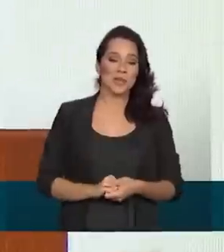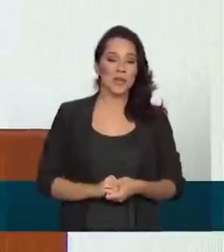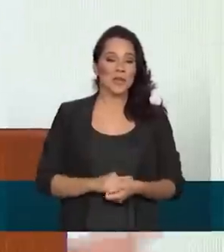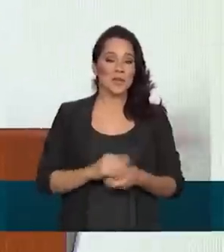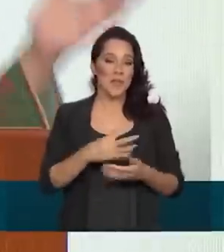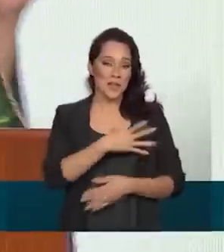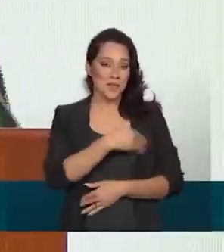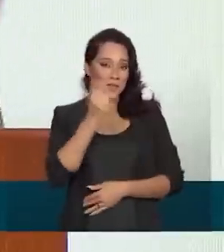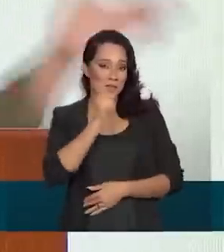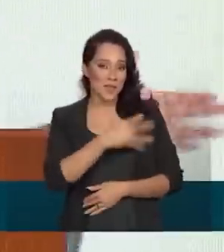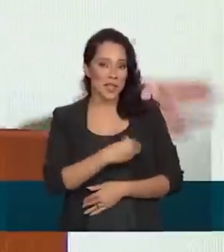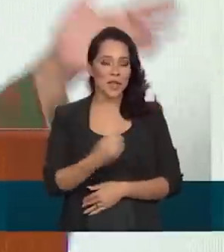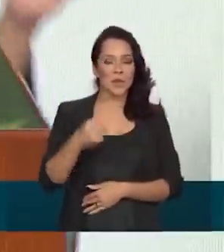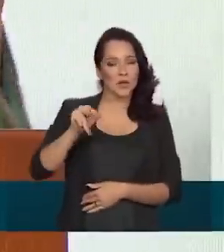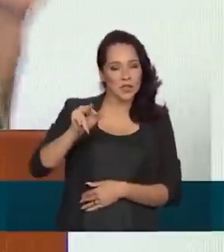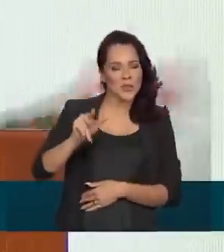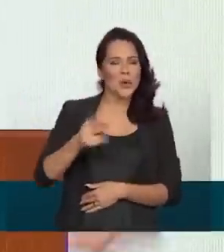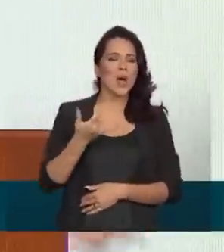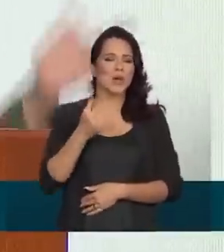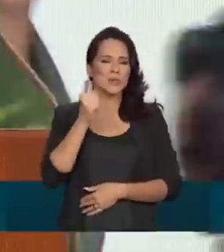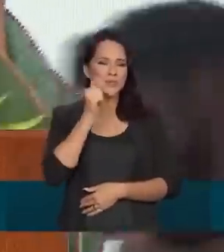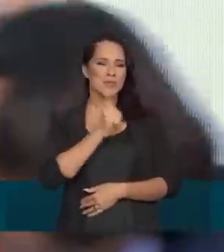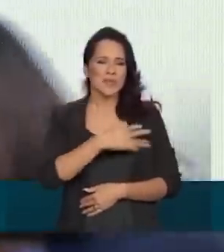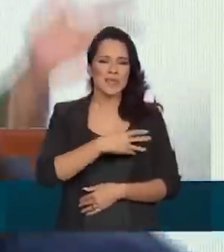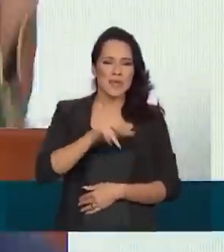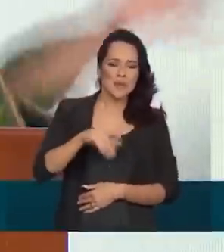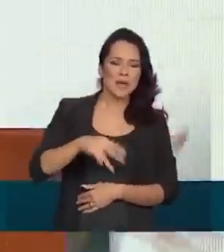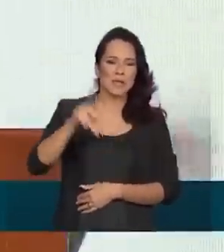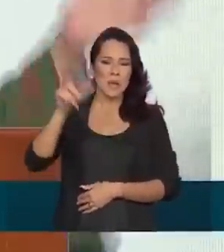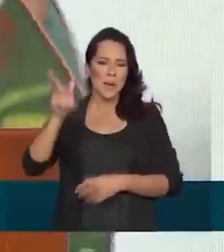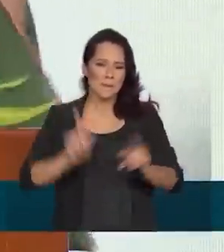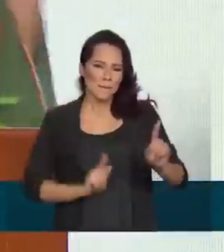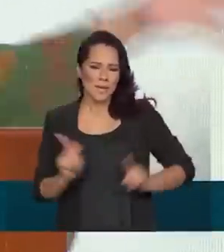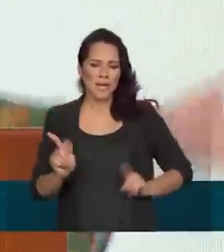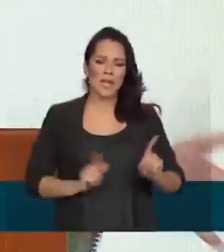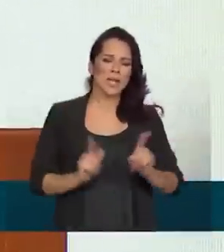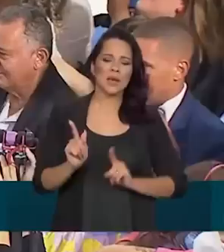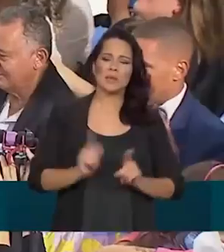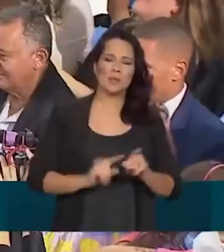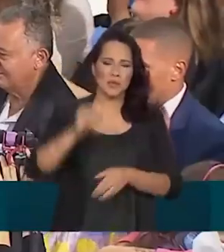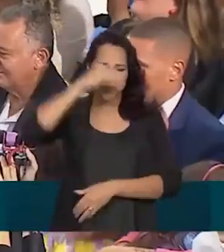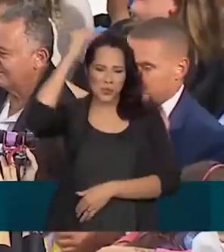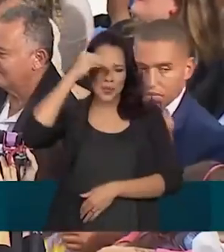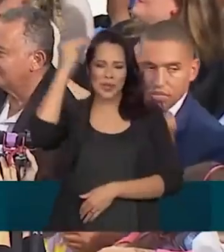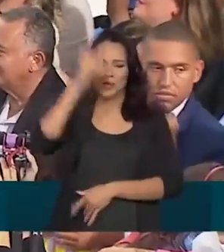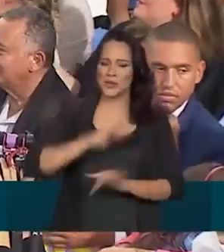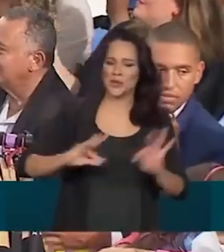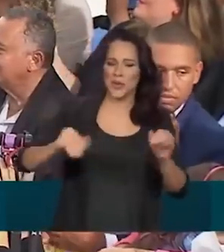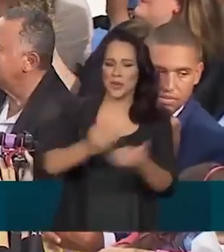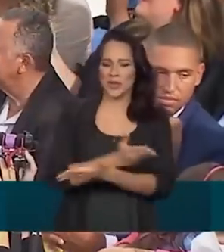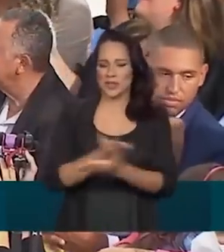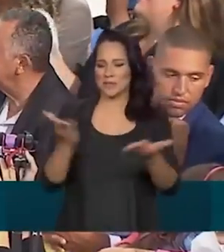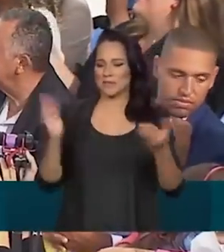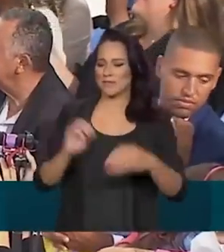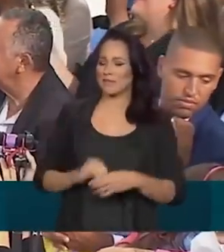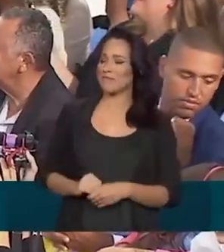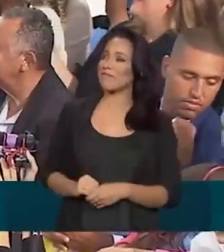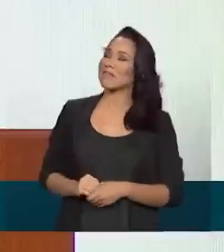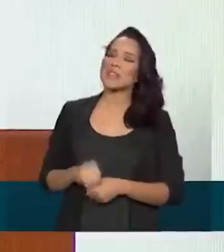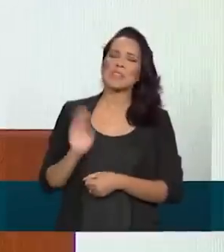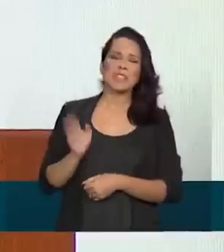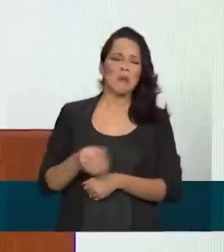minha filha, meus irmãos, minhas irmãs, minhas primas, primos, sobrinhos e sobrinhas, que por